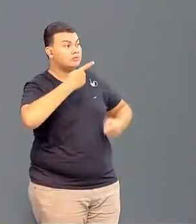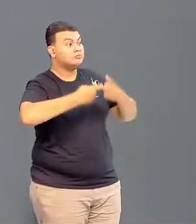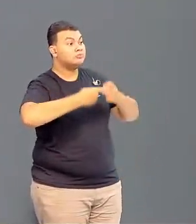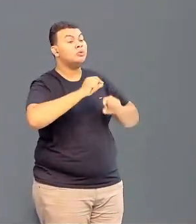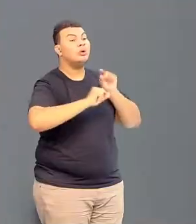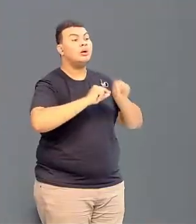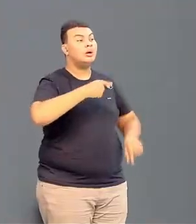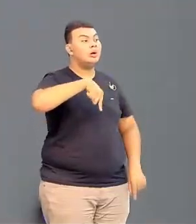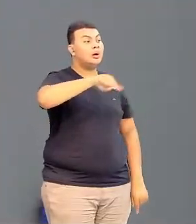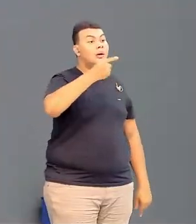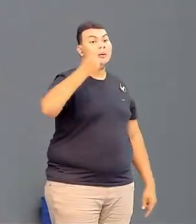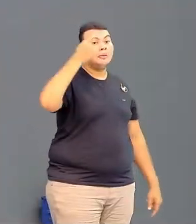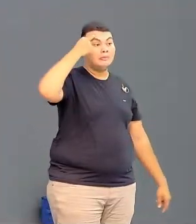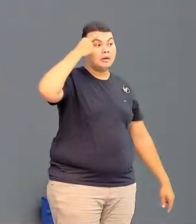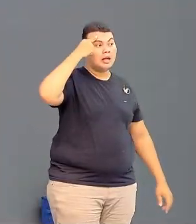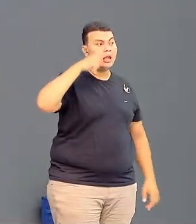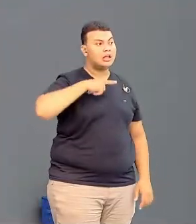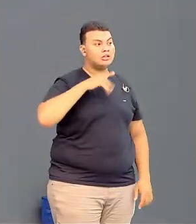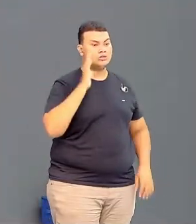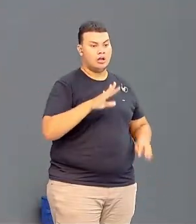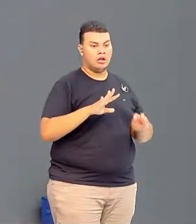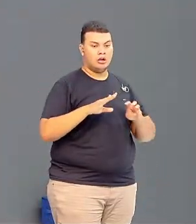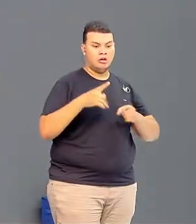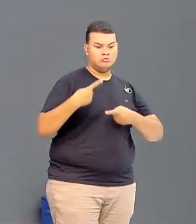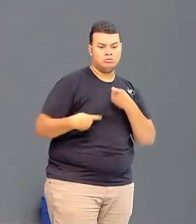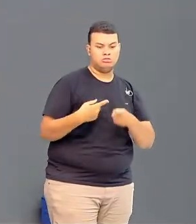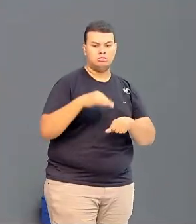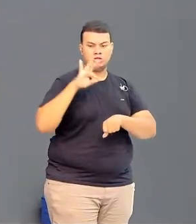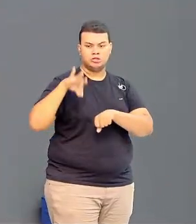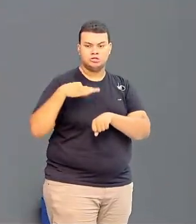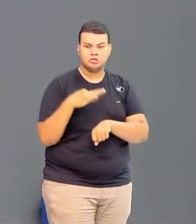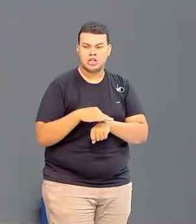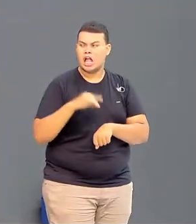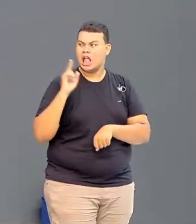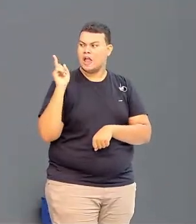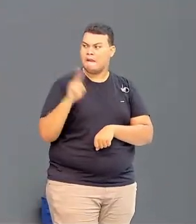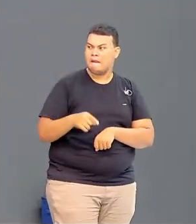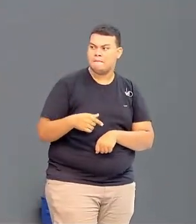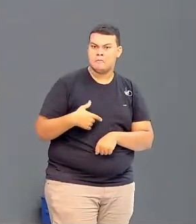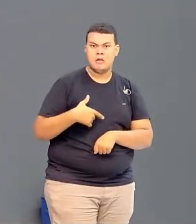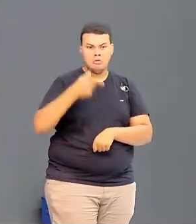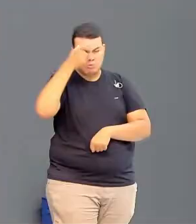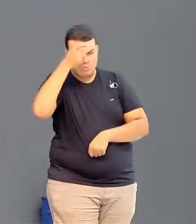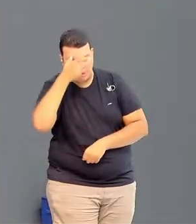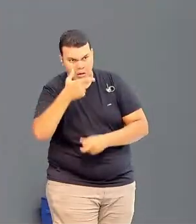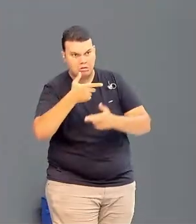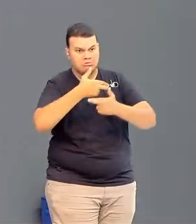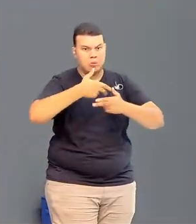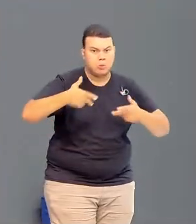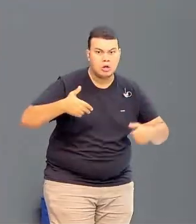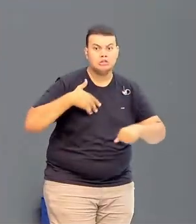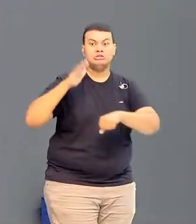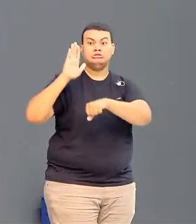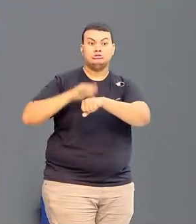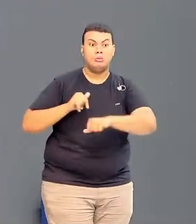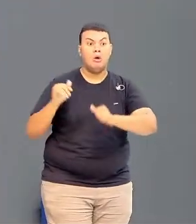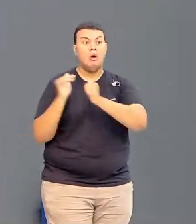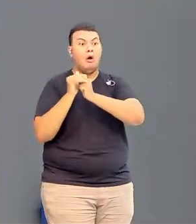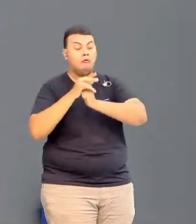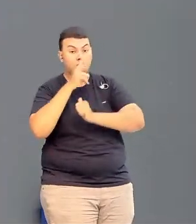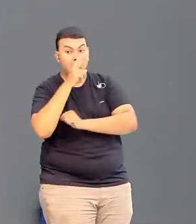espiritual, começa já a achar que resolve batalha espiritual é a gente destronando, potestade, principado. Chama alguém da